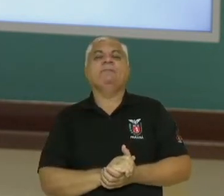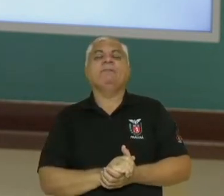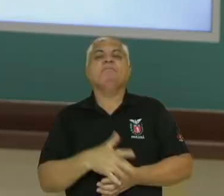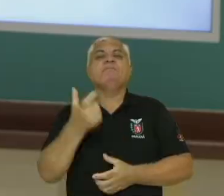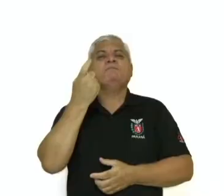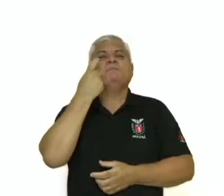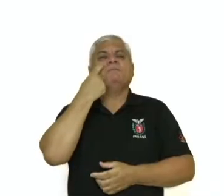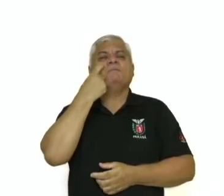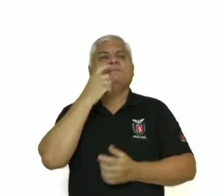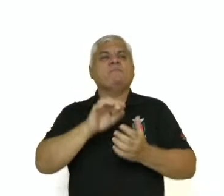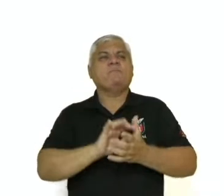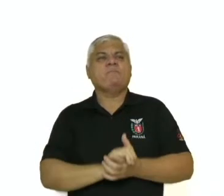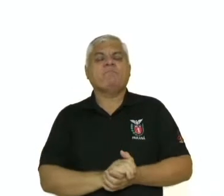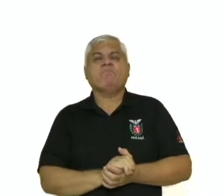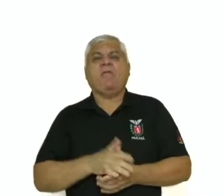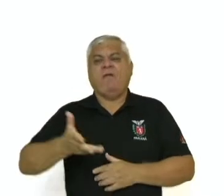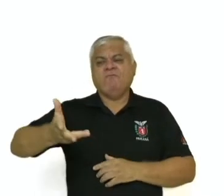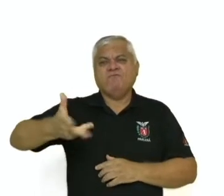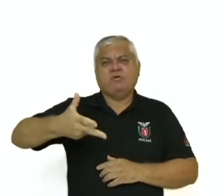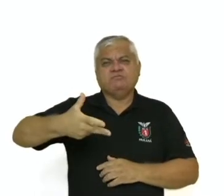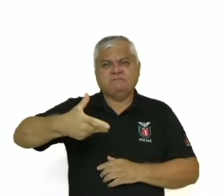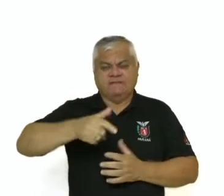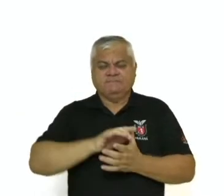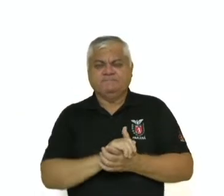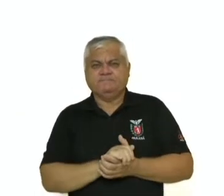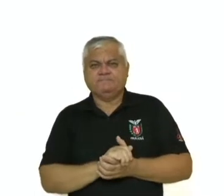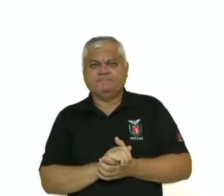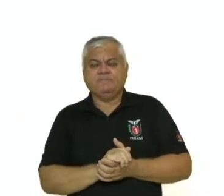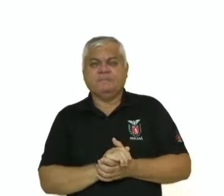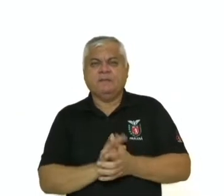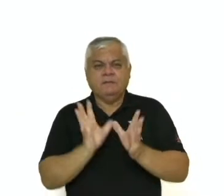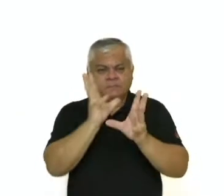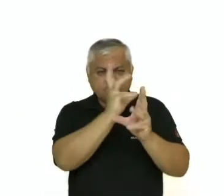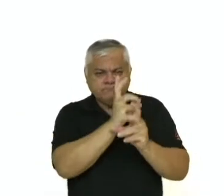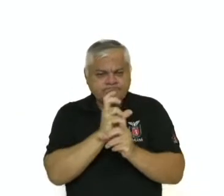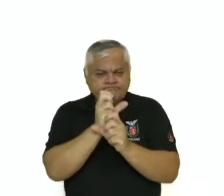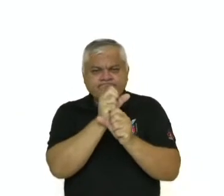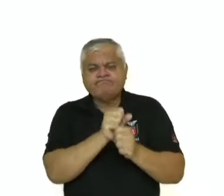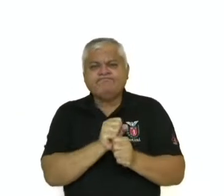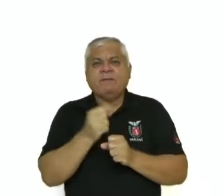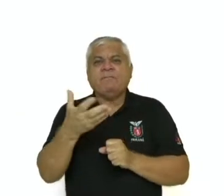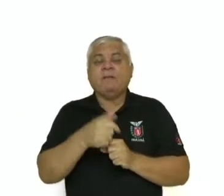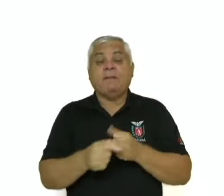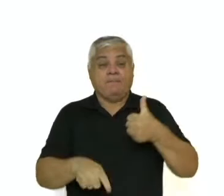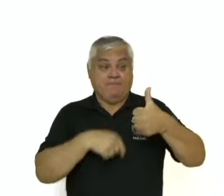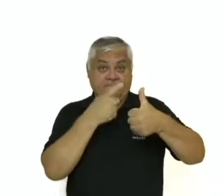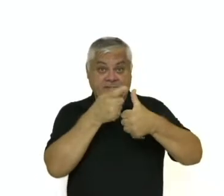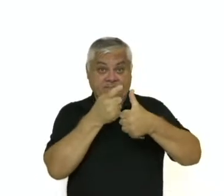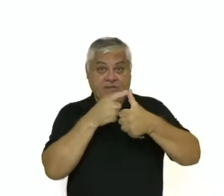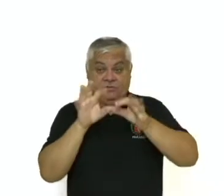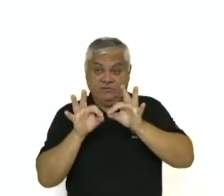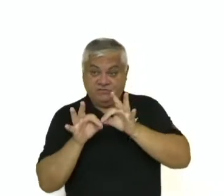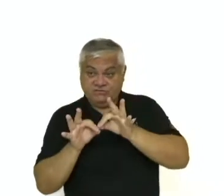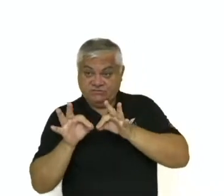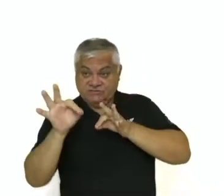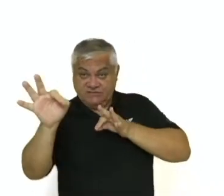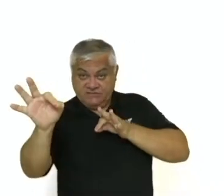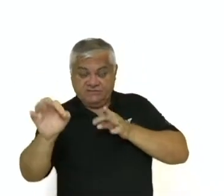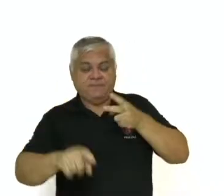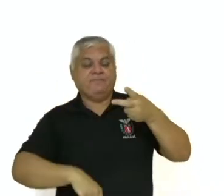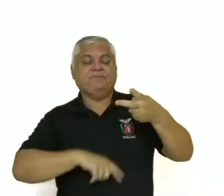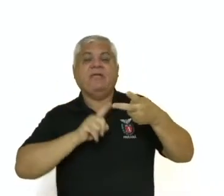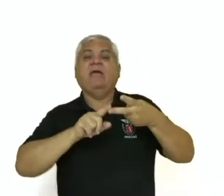sobre os cálculos de velocidade média. Para os cálculos de velocidade média, adotamos a distância e o tempo total do percurso de